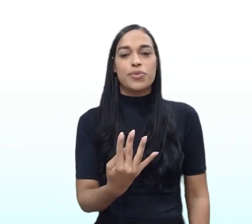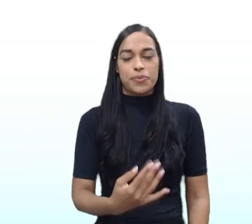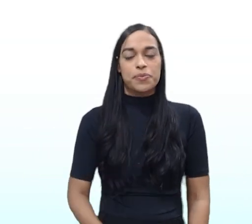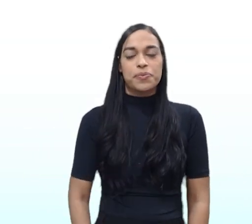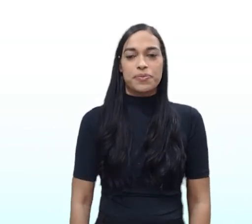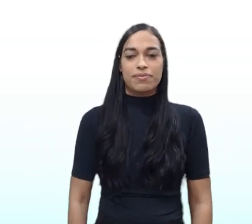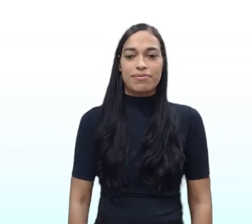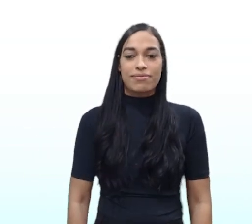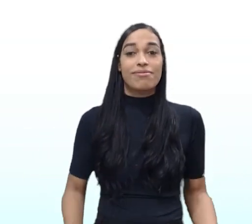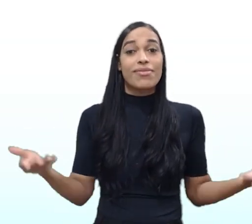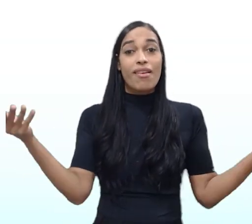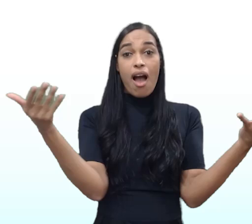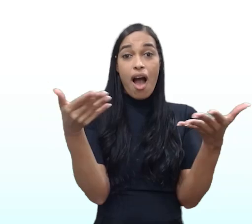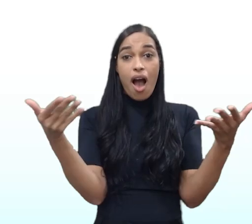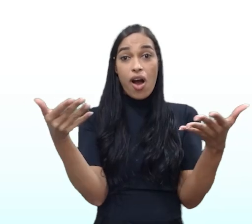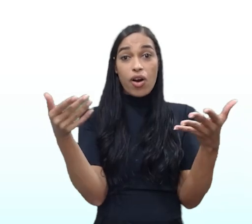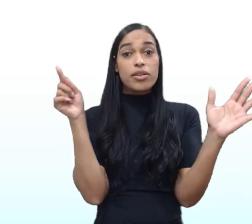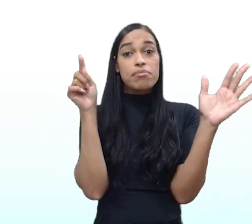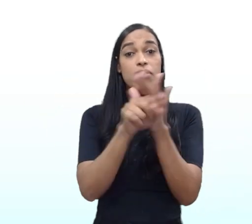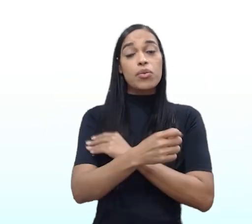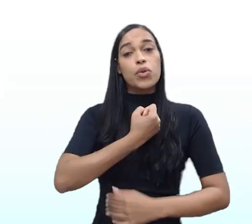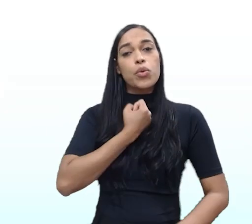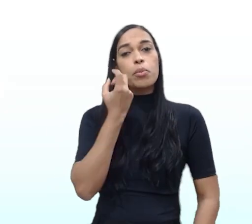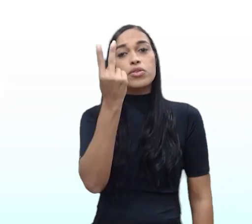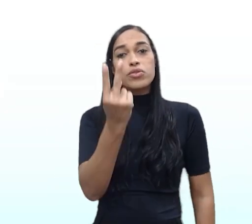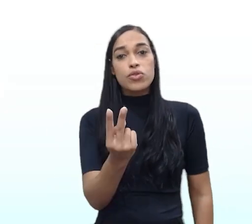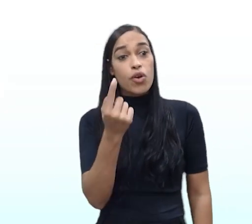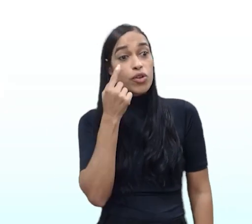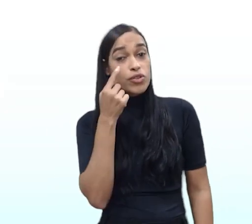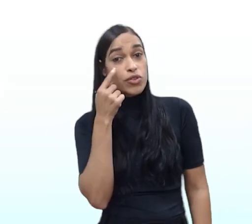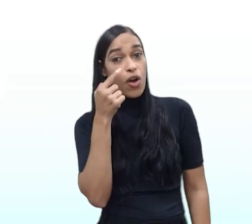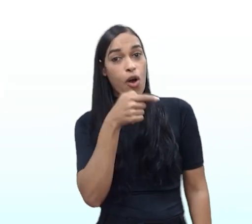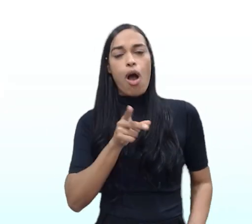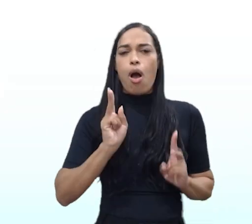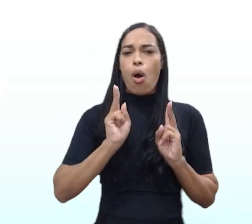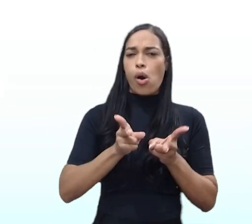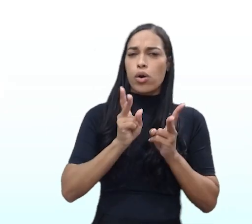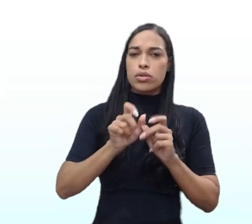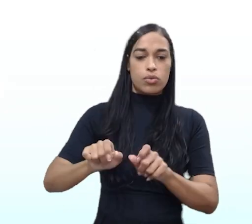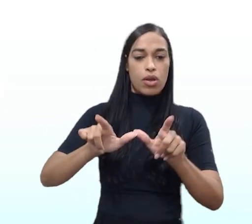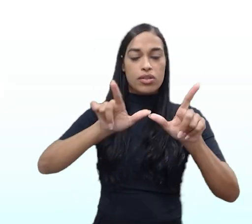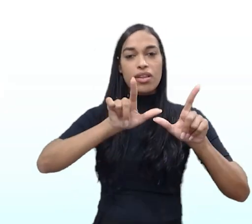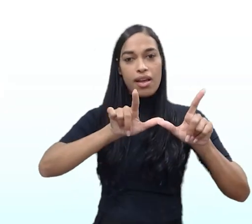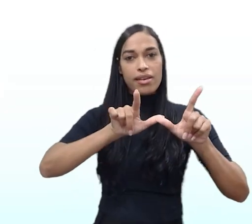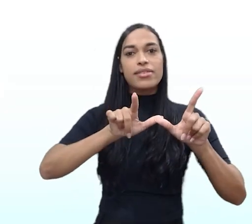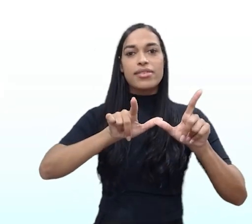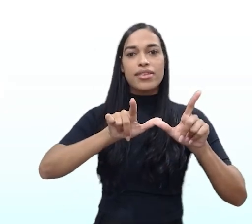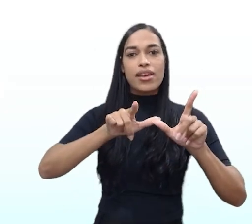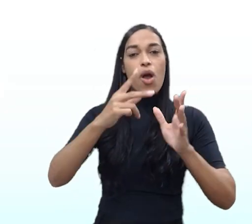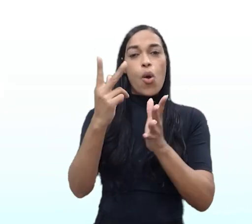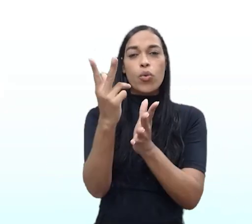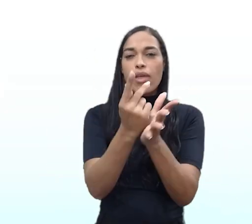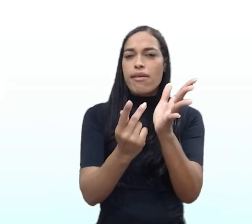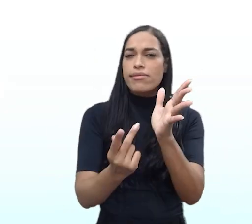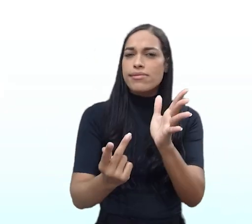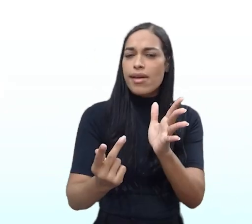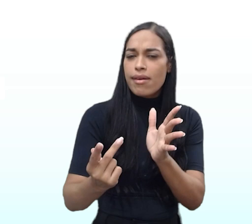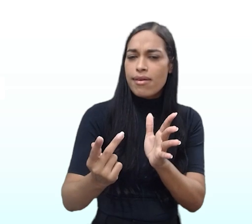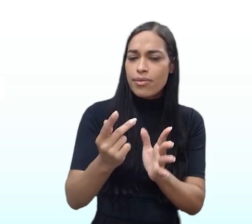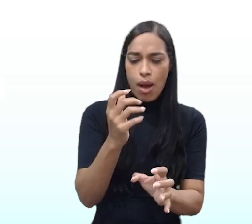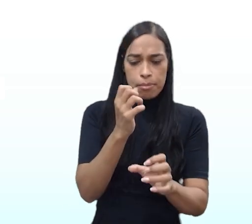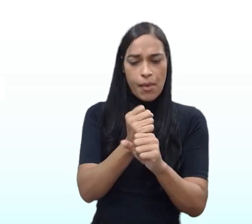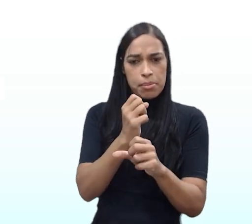Fechou? Agora vem comigo para a questão número 2. Segue ainda no slide, tá bom? Qual é a escala de um desenho em